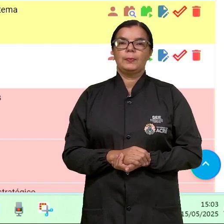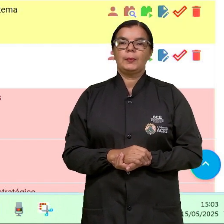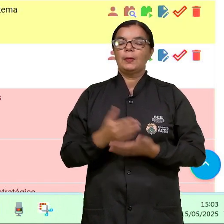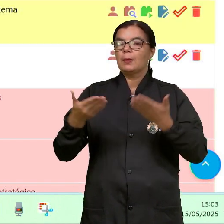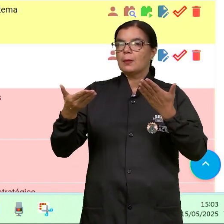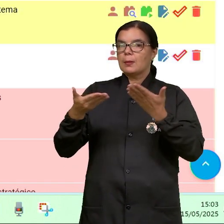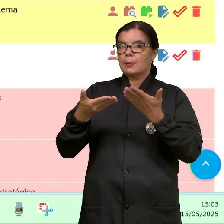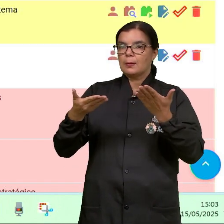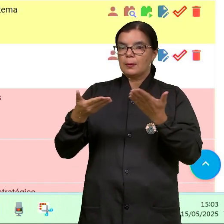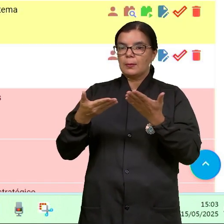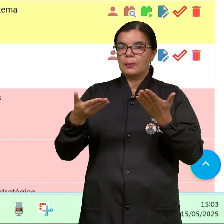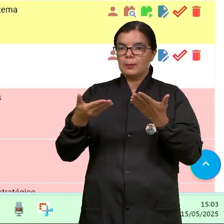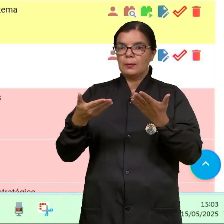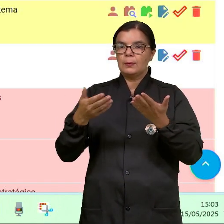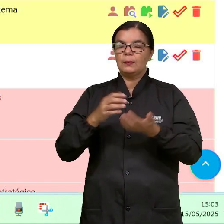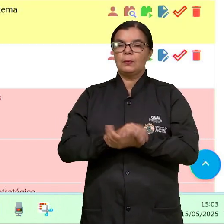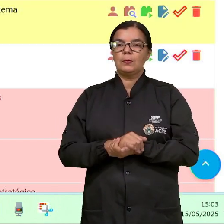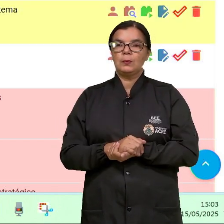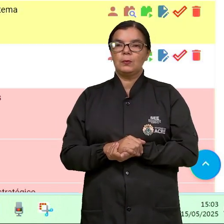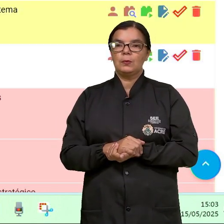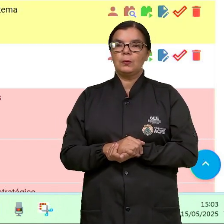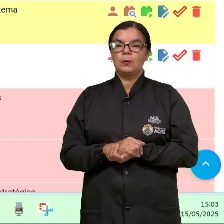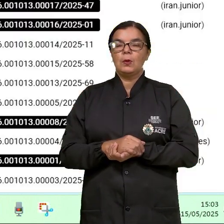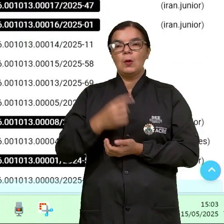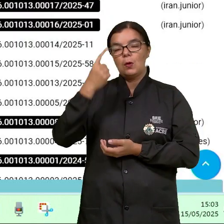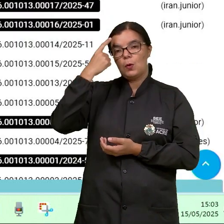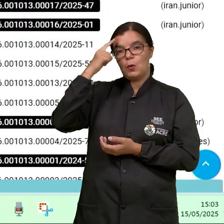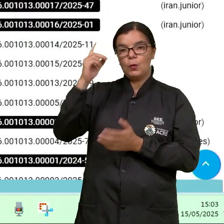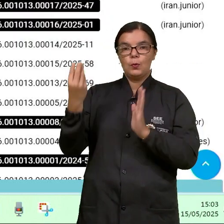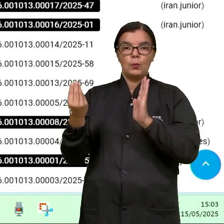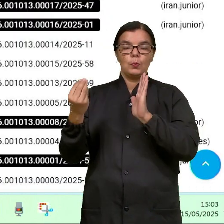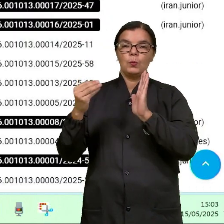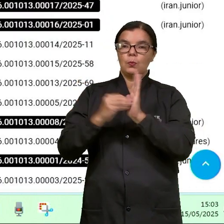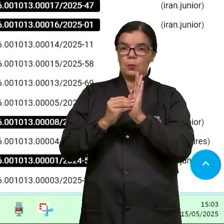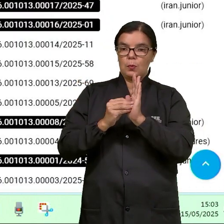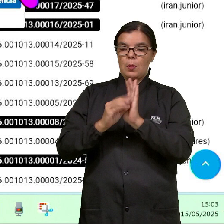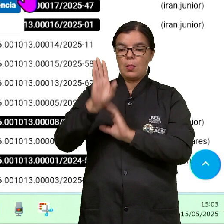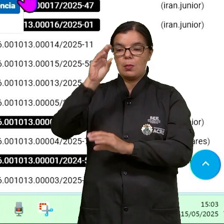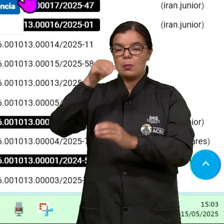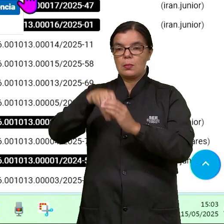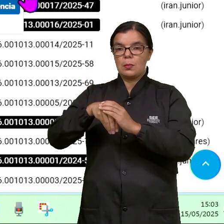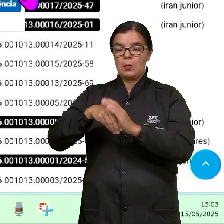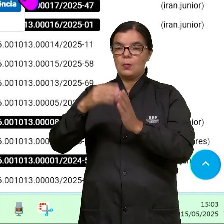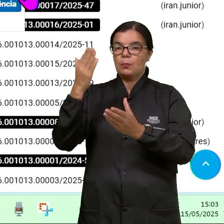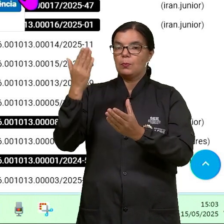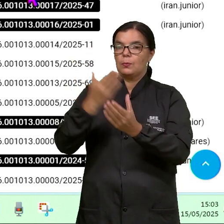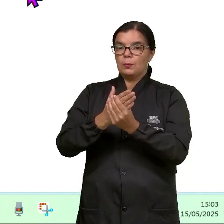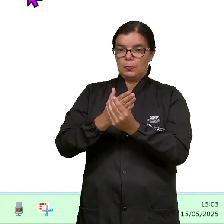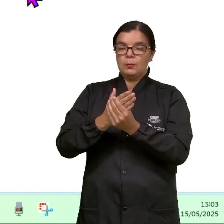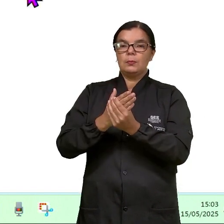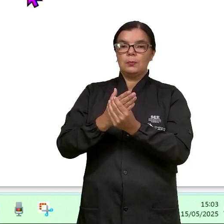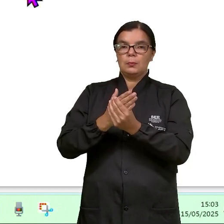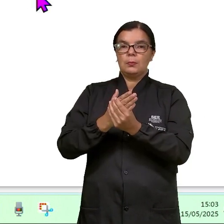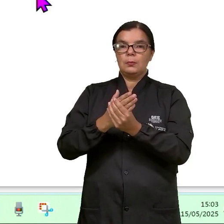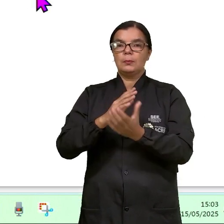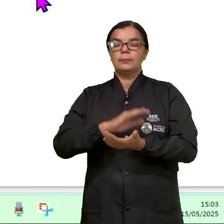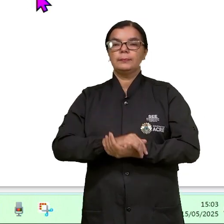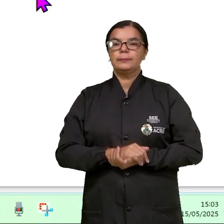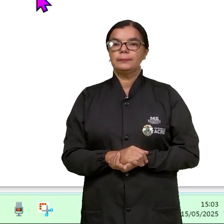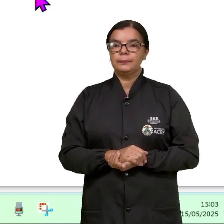Agora eu vou colocar, eu criei o bloco, agora eu vou lá dentro do processo, ó, entro no processo.